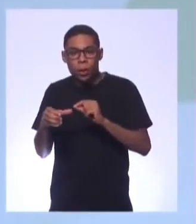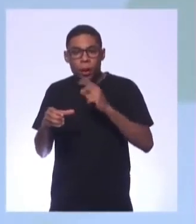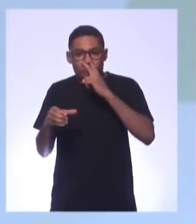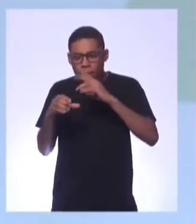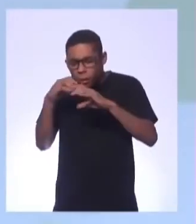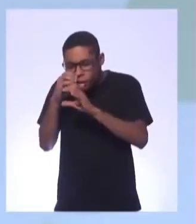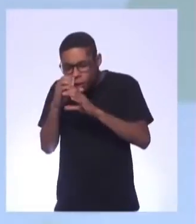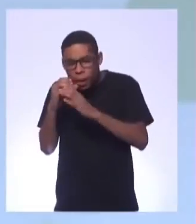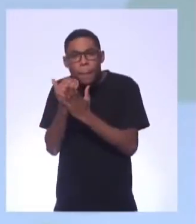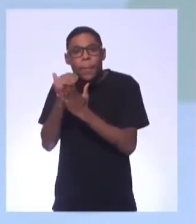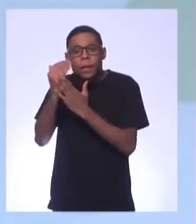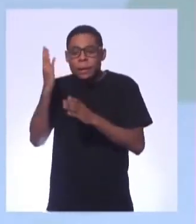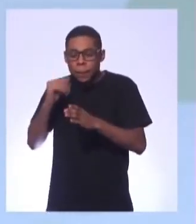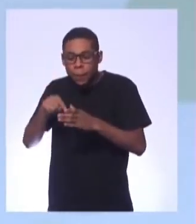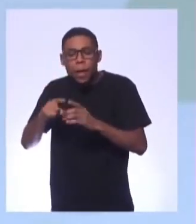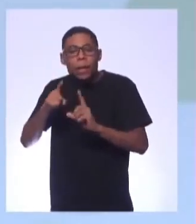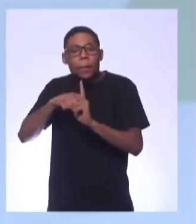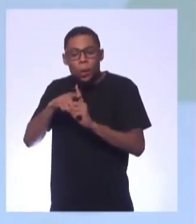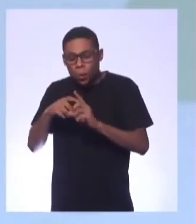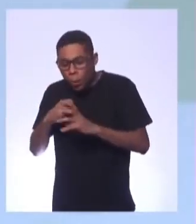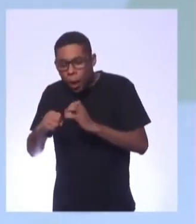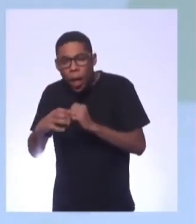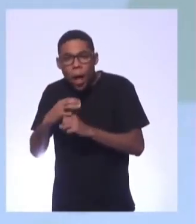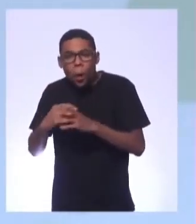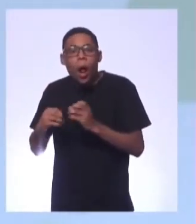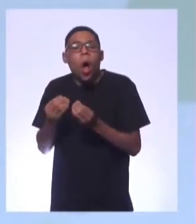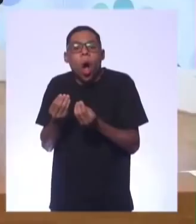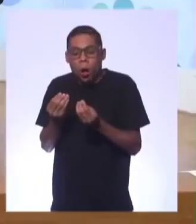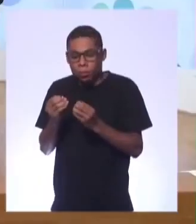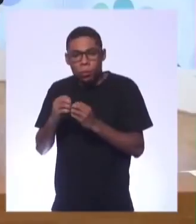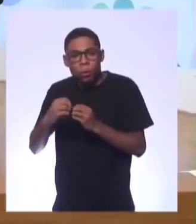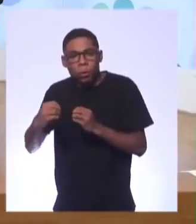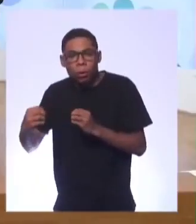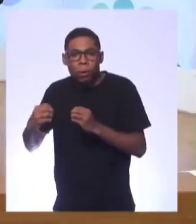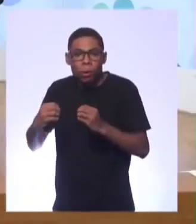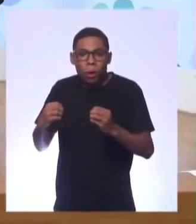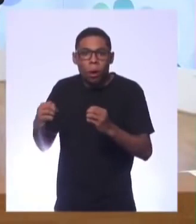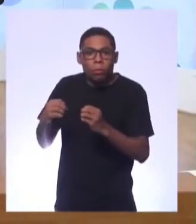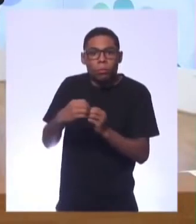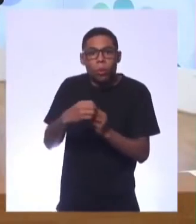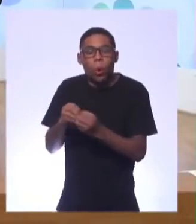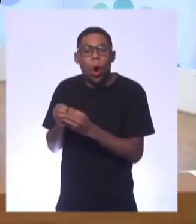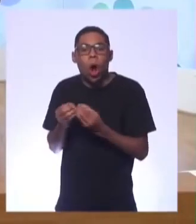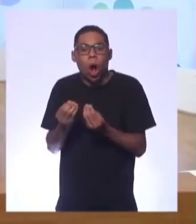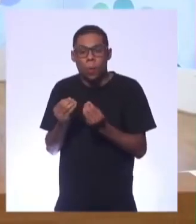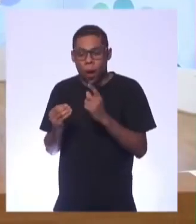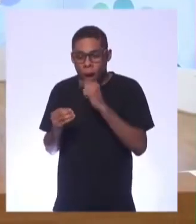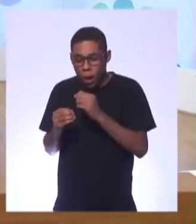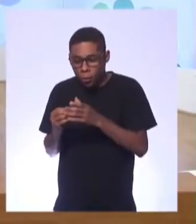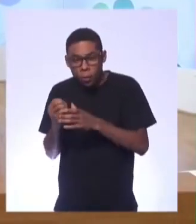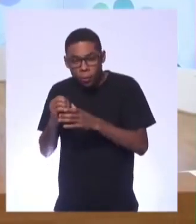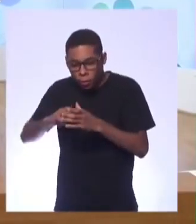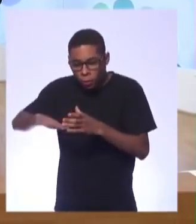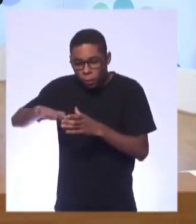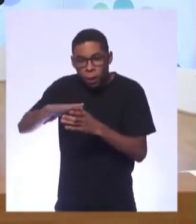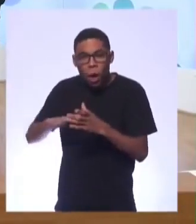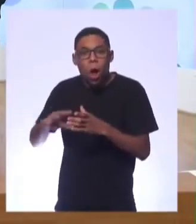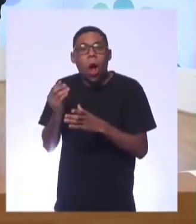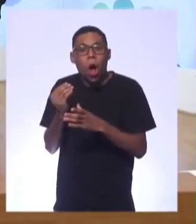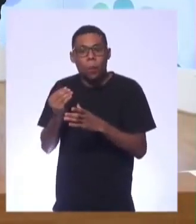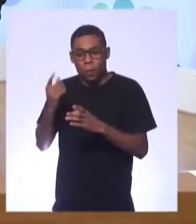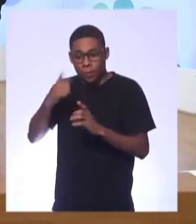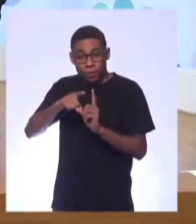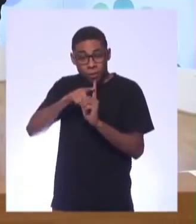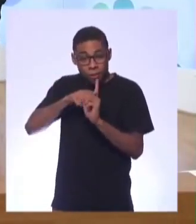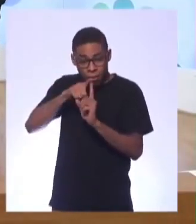gente vai precisar agora de saber sobre as moléculas, né? O que está acontecendo com as moléculas de água e com as moléculas do líquido no interior do termômetro,